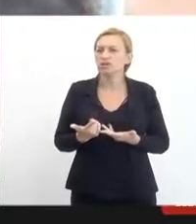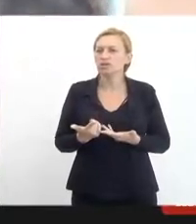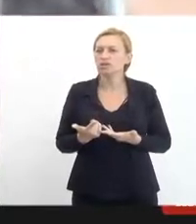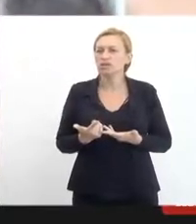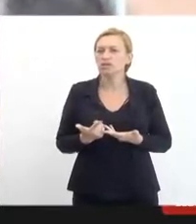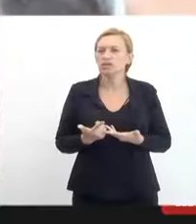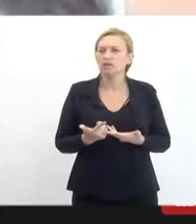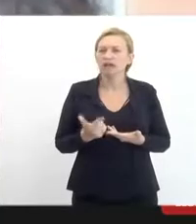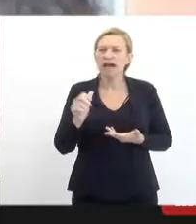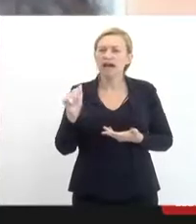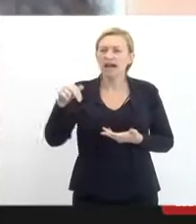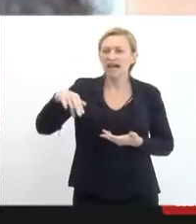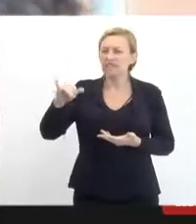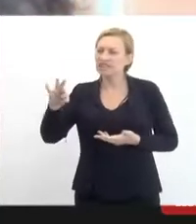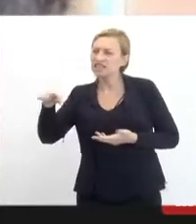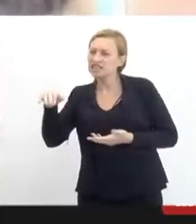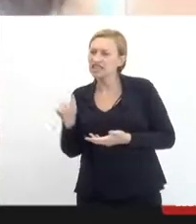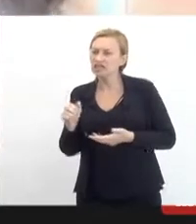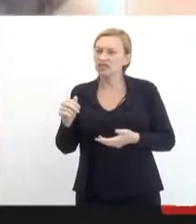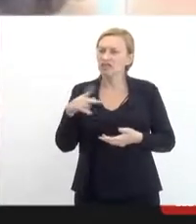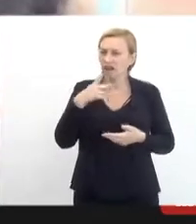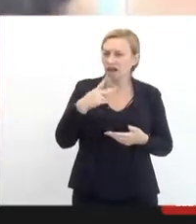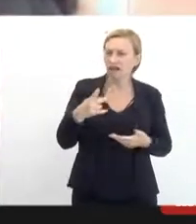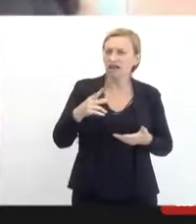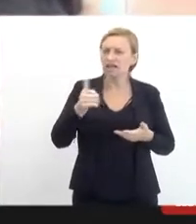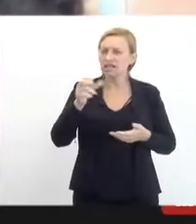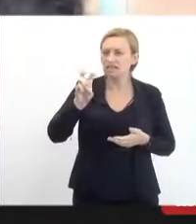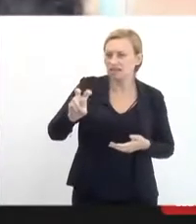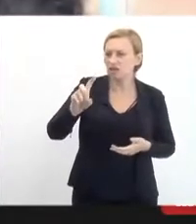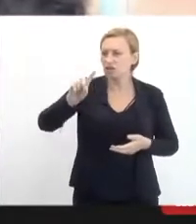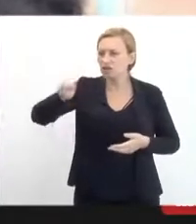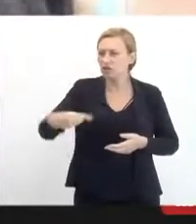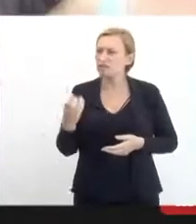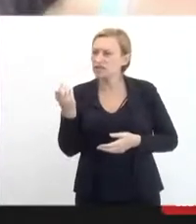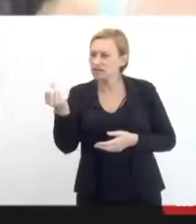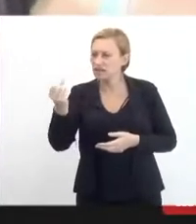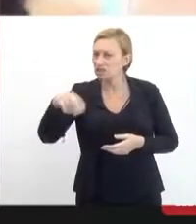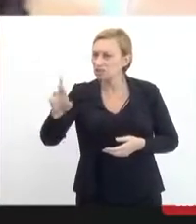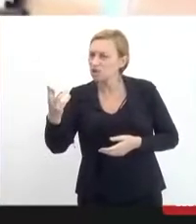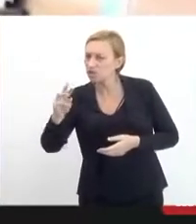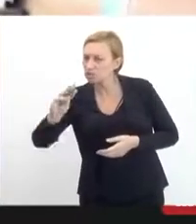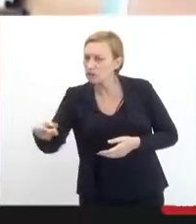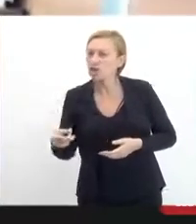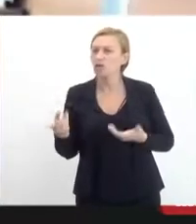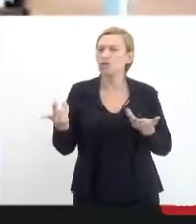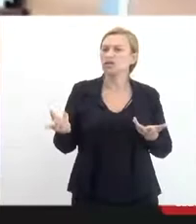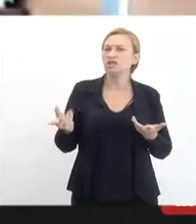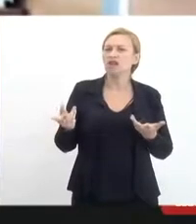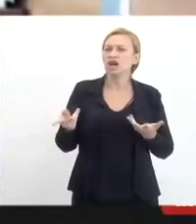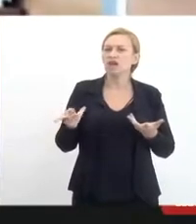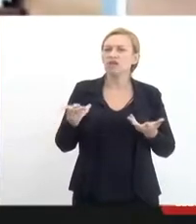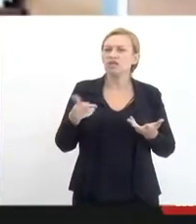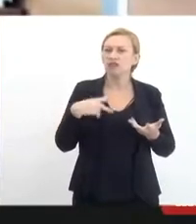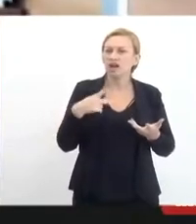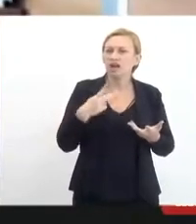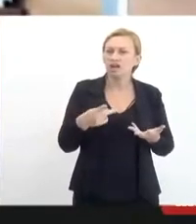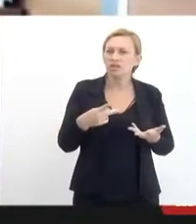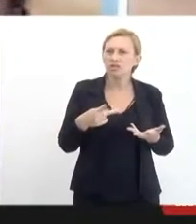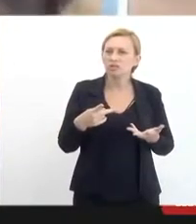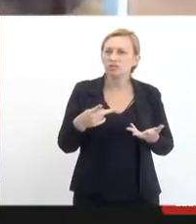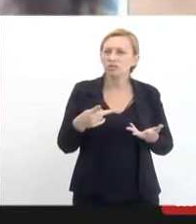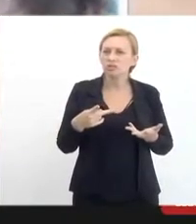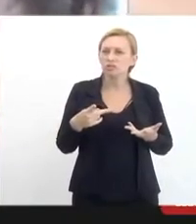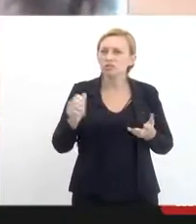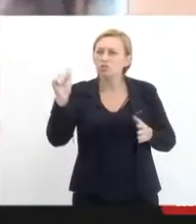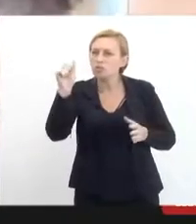costumamos denominar, 5,6 milhões. Então, trazendo um cenário absolutamente